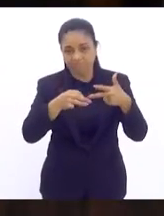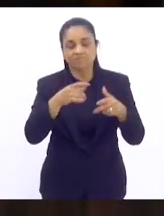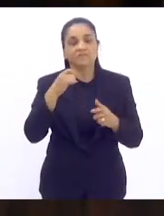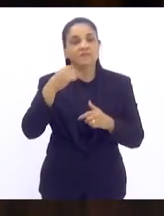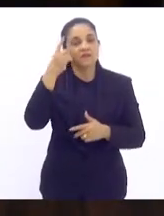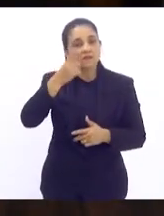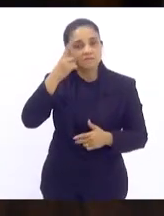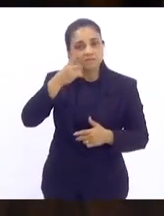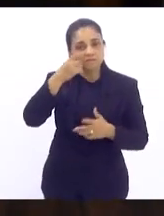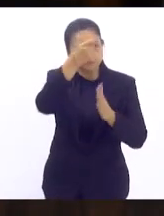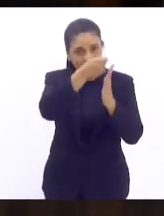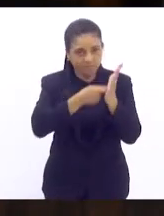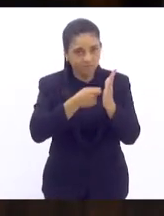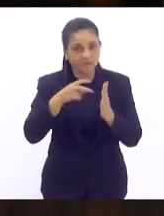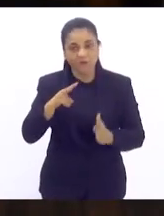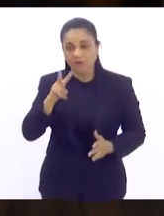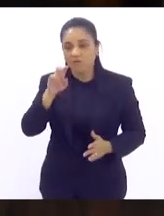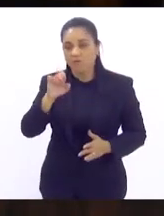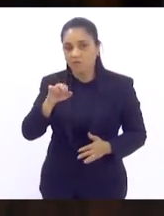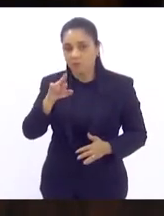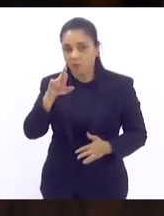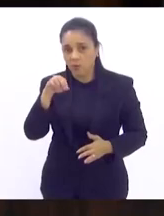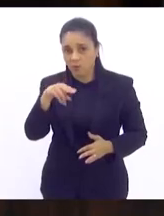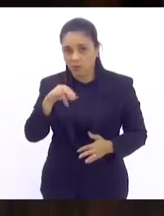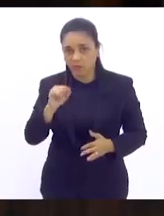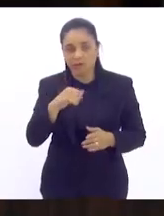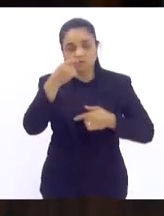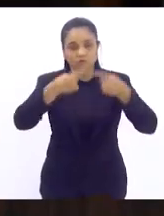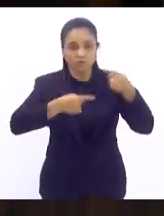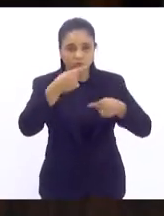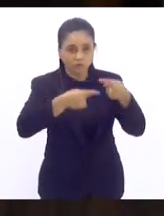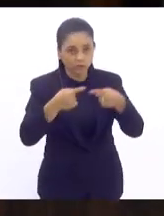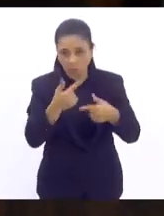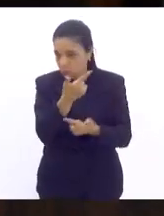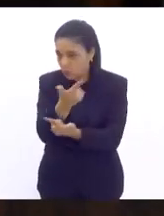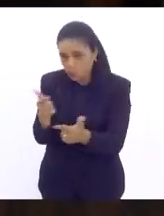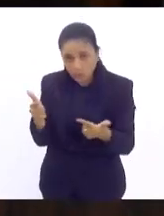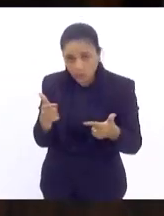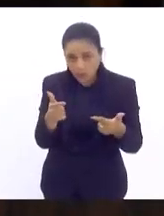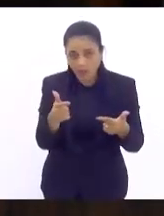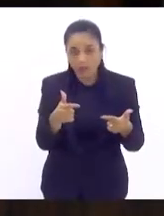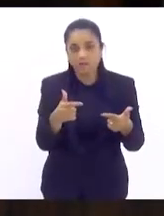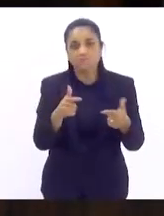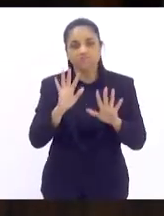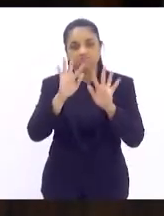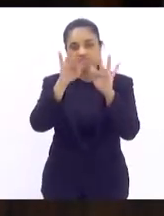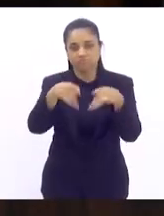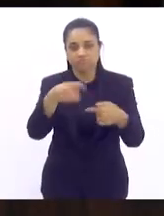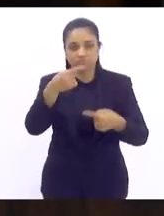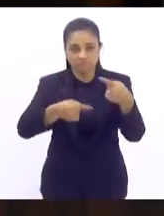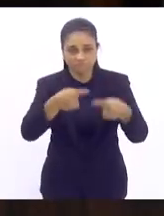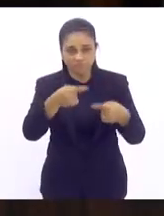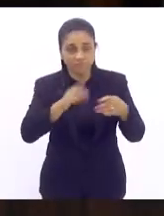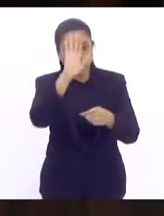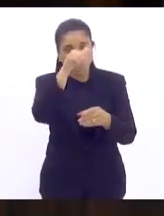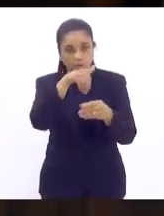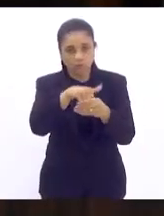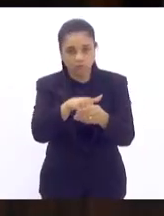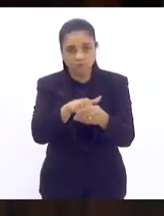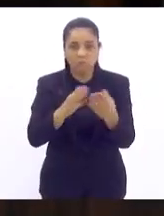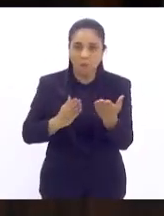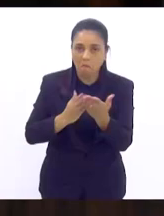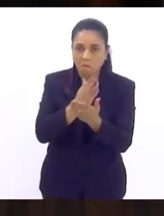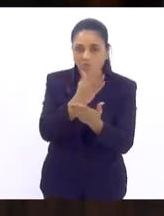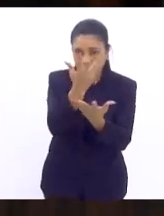deputada Verônica Lima. Em discussão, não havendo o que queira discutir, encerrada a discussão, em votação, os senhores que